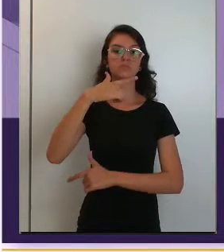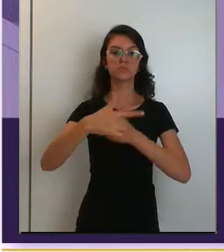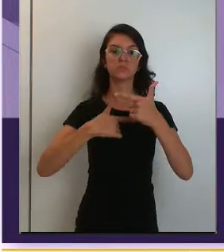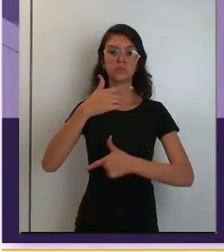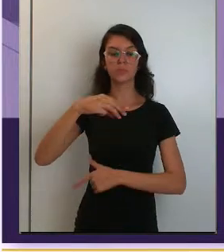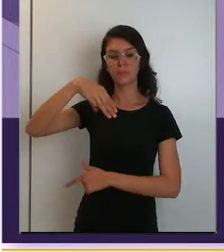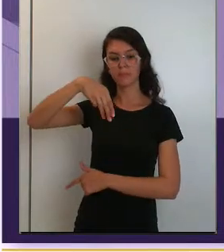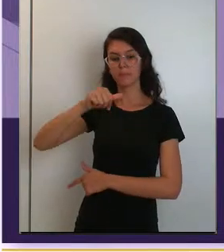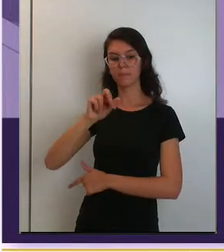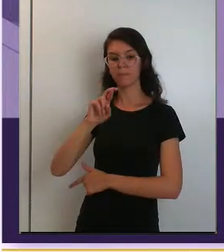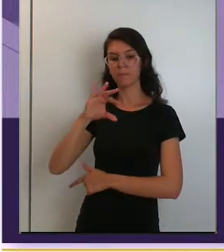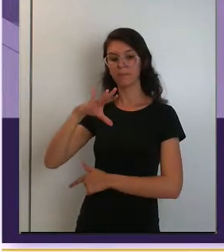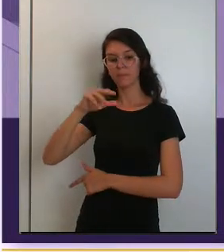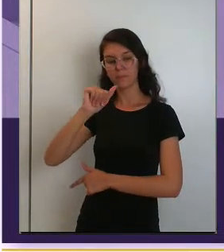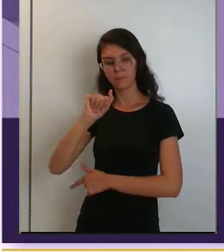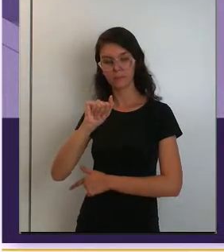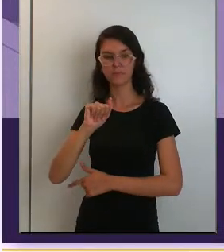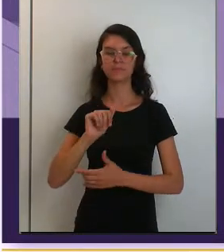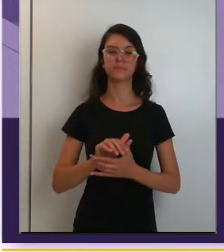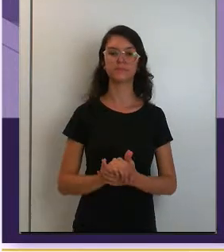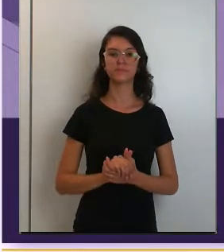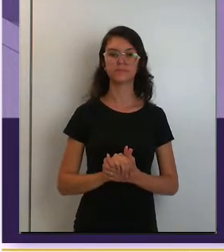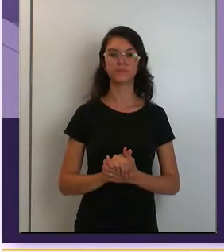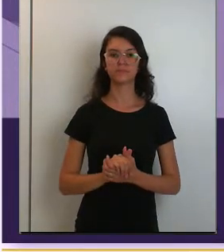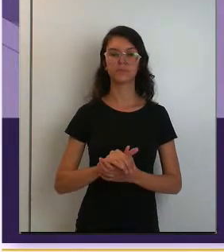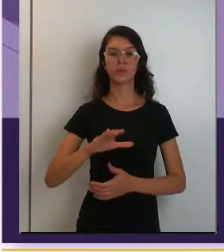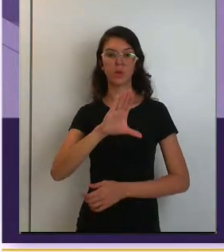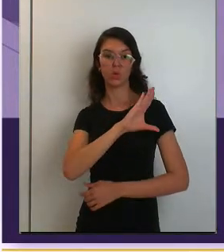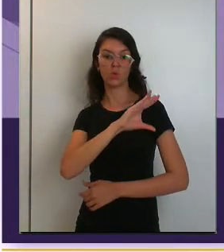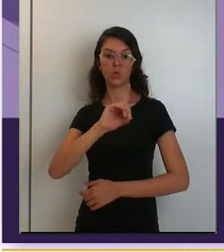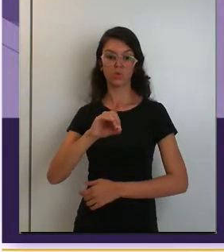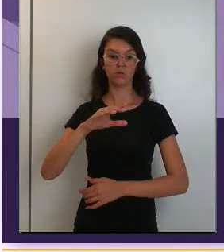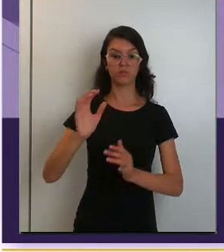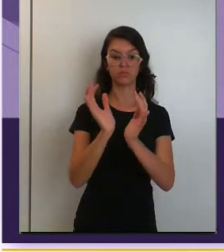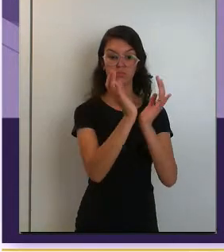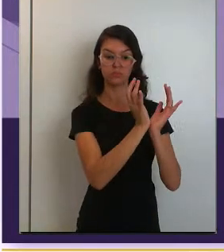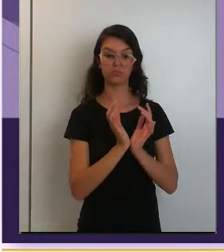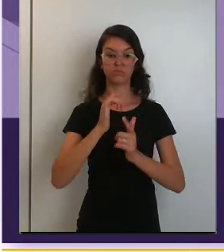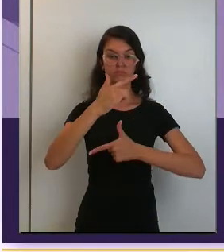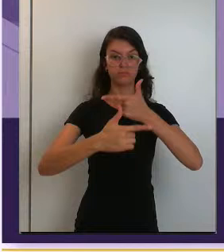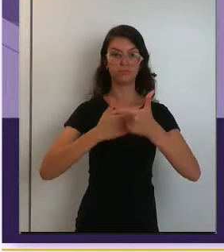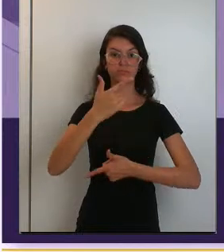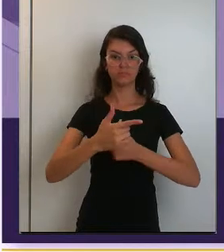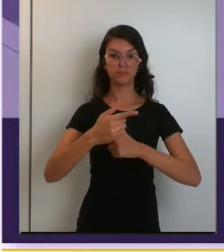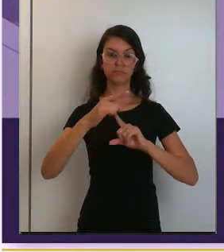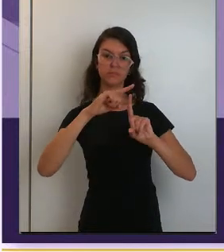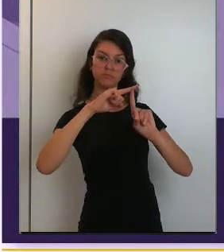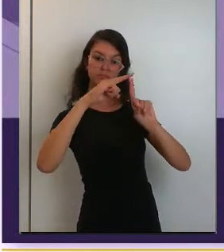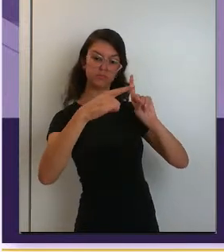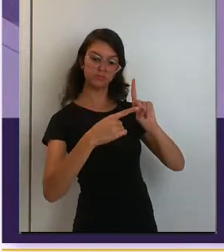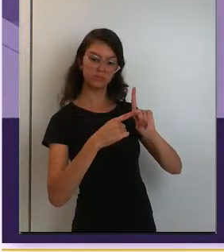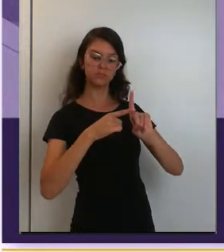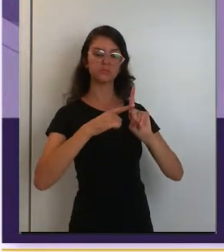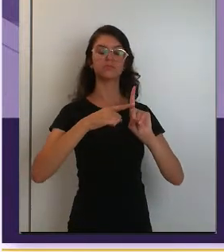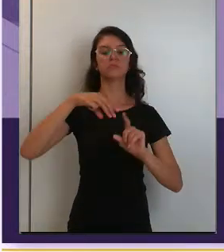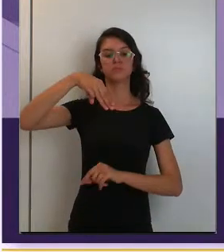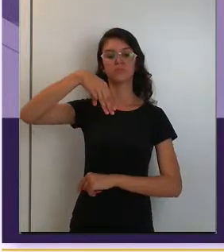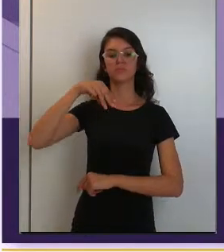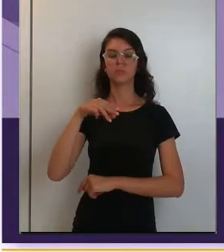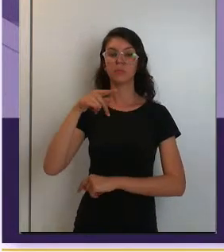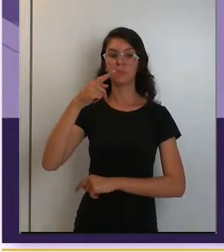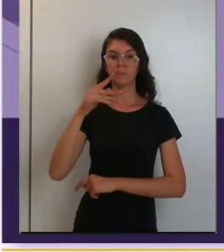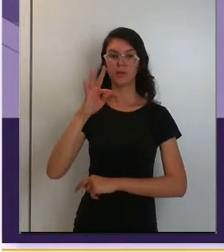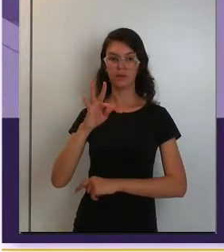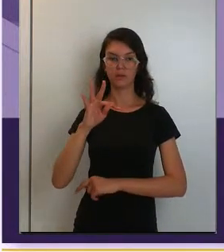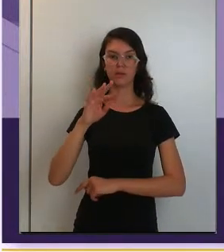Cristina Camei Lopes Ariaga, e o coordenador do Grupo de Trabalho Gestante do MPT, o Procurador do